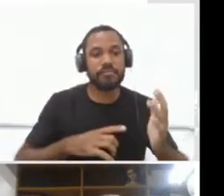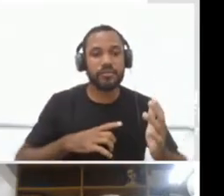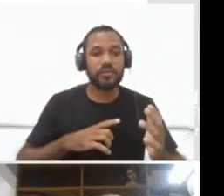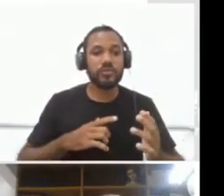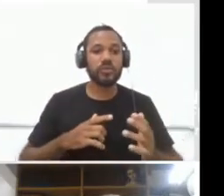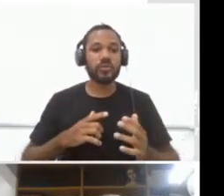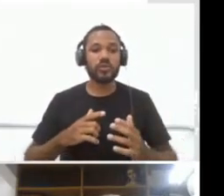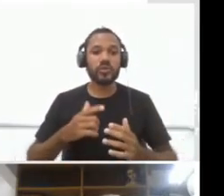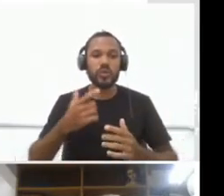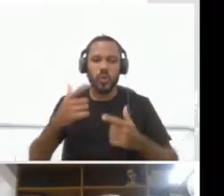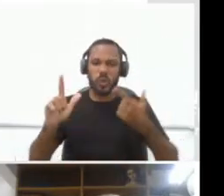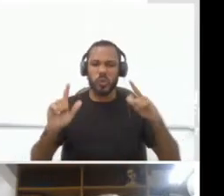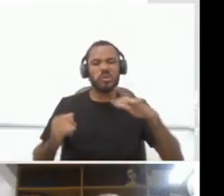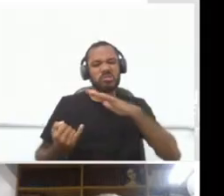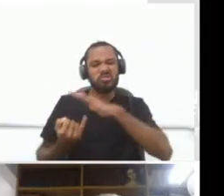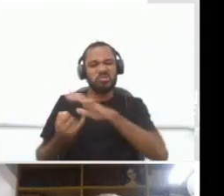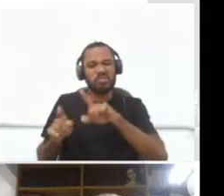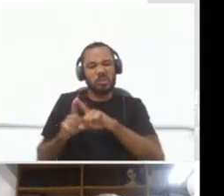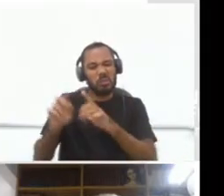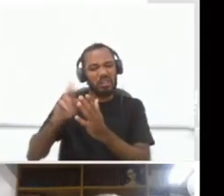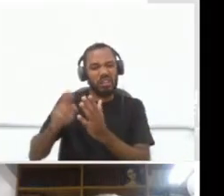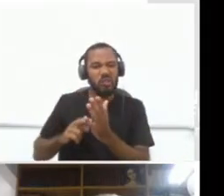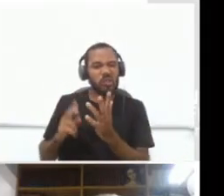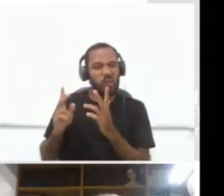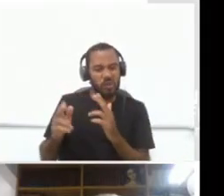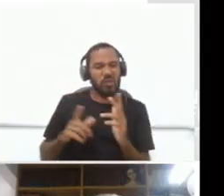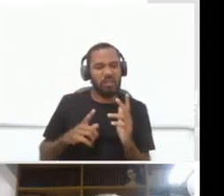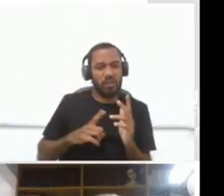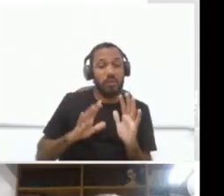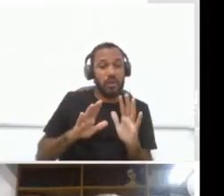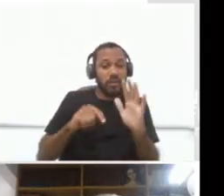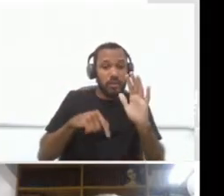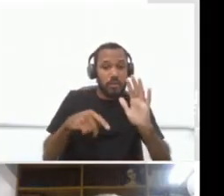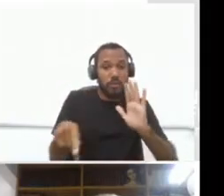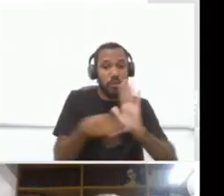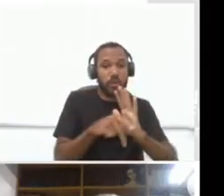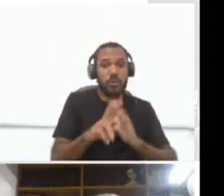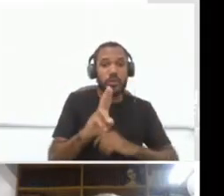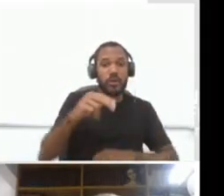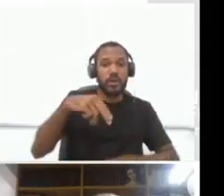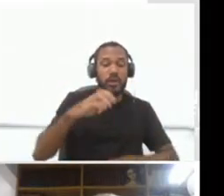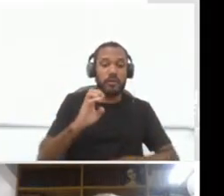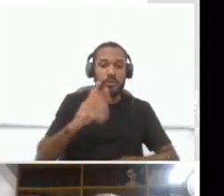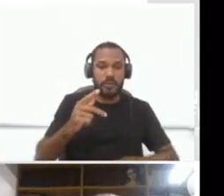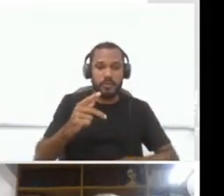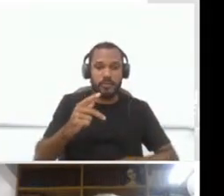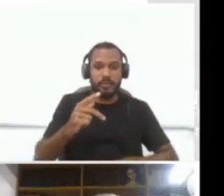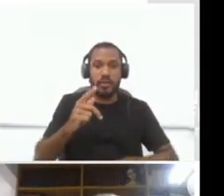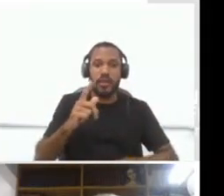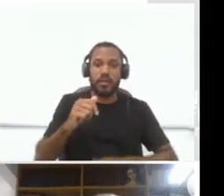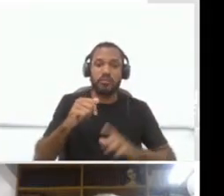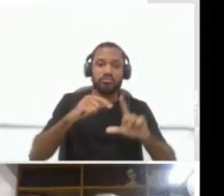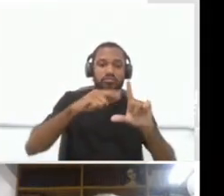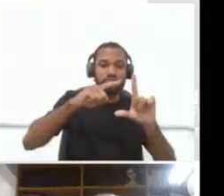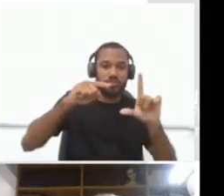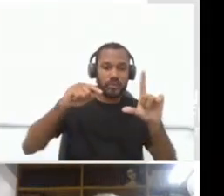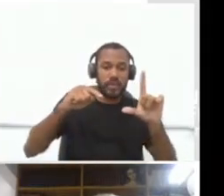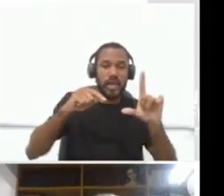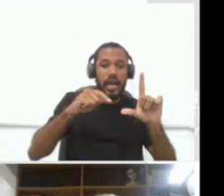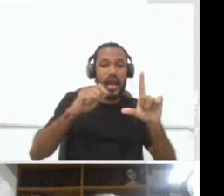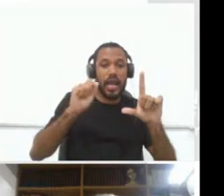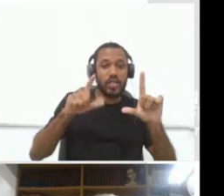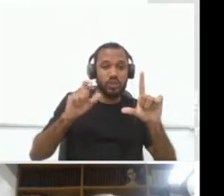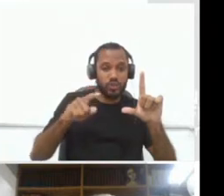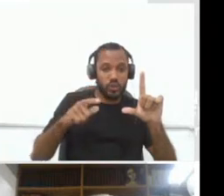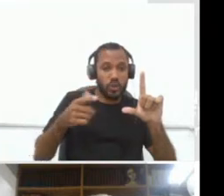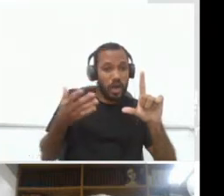instituições que fazem esse relatório. E aí vocês veem o quê? Olha, o petróleo aqui está subindo. Isso aqui é a projeção, né? Isso aqui, o azul é a produção, isso